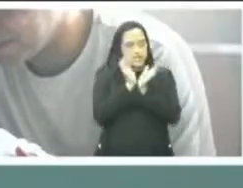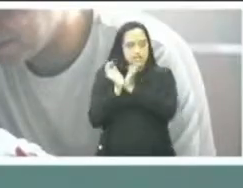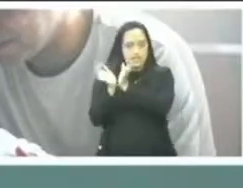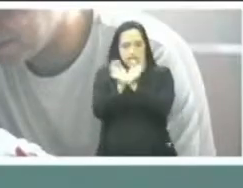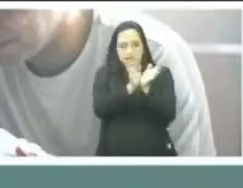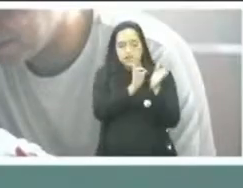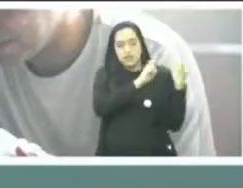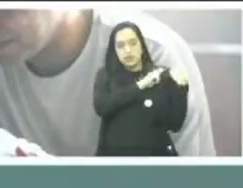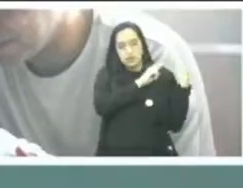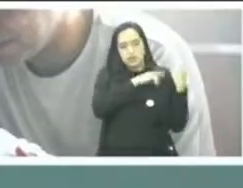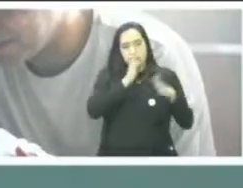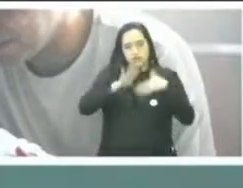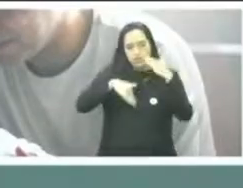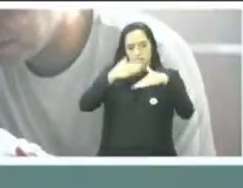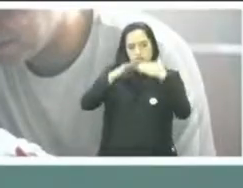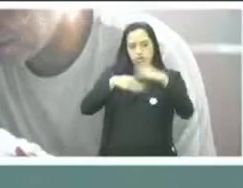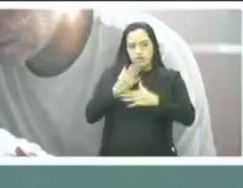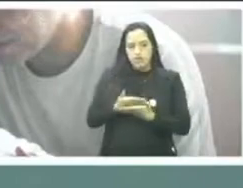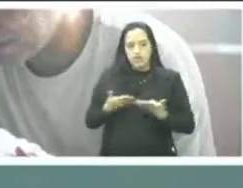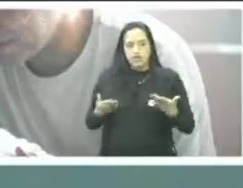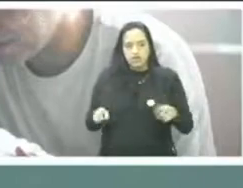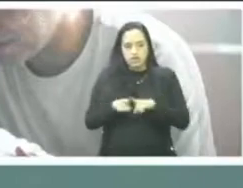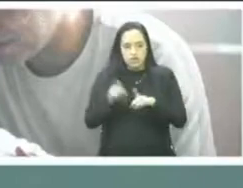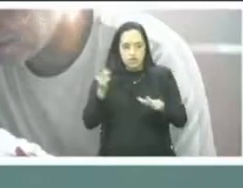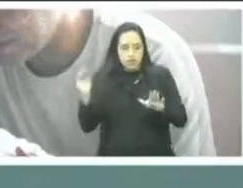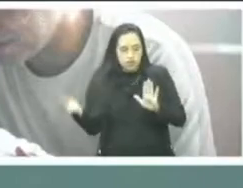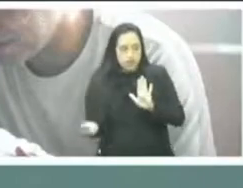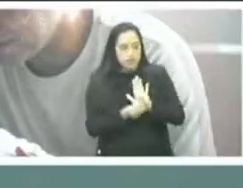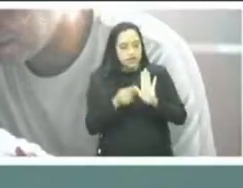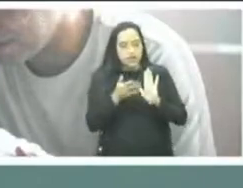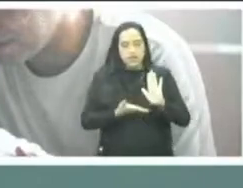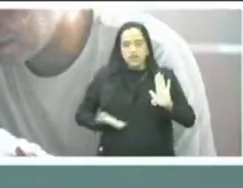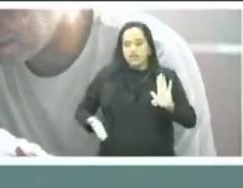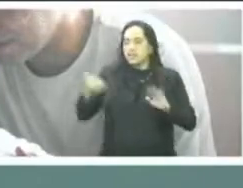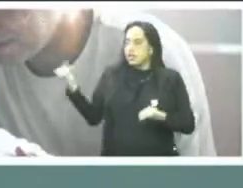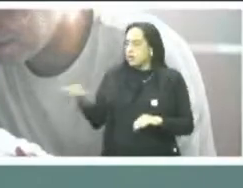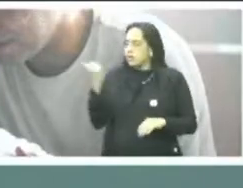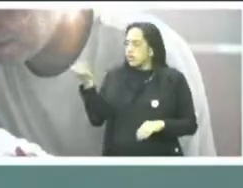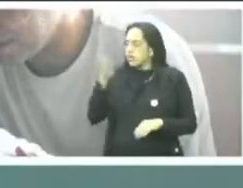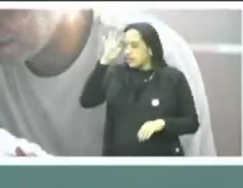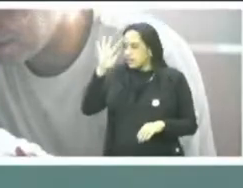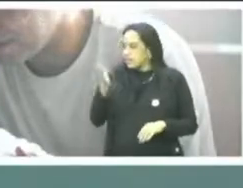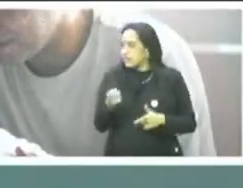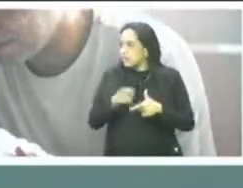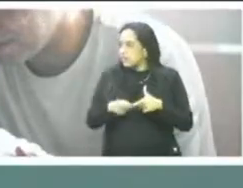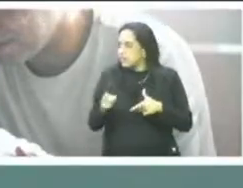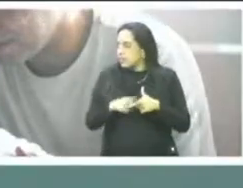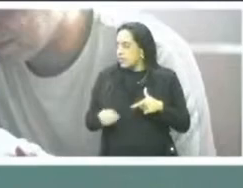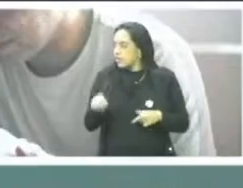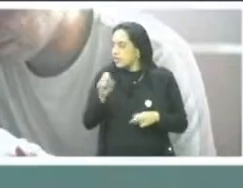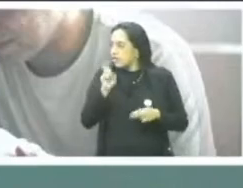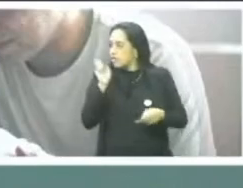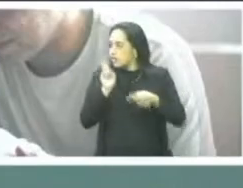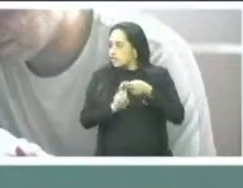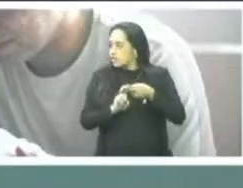responsáveis pelo desenvolvimento e pela implementação dessas importantes soluções para o SUS.